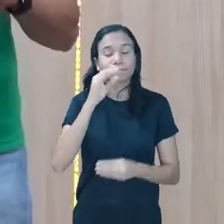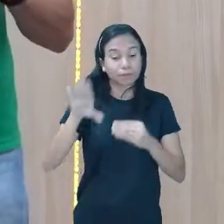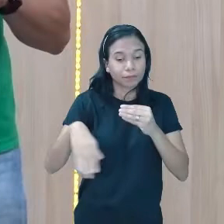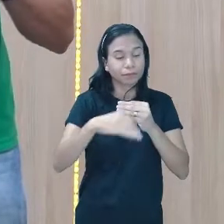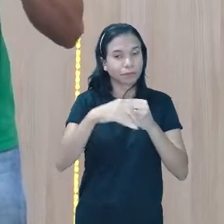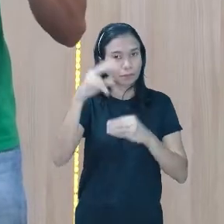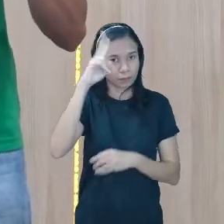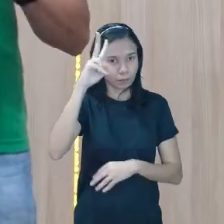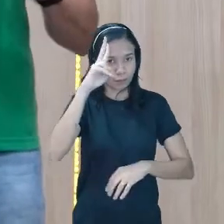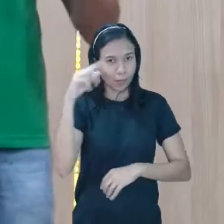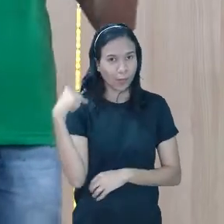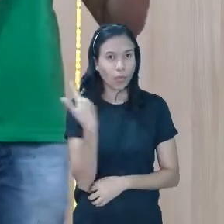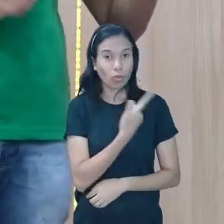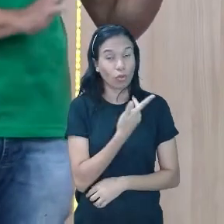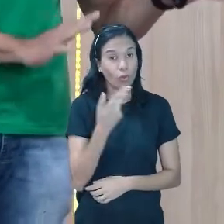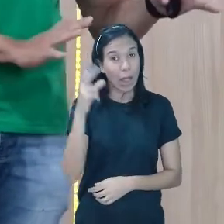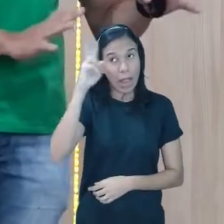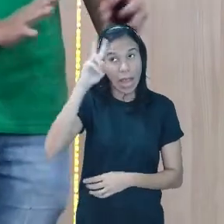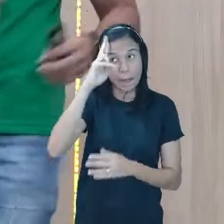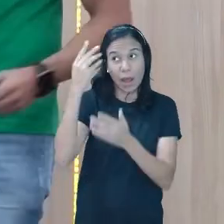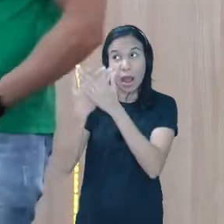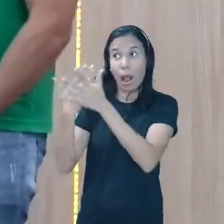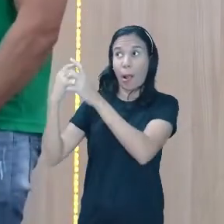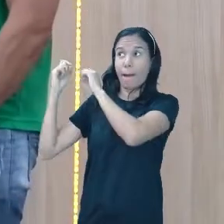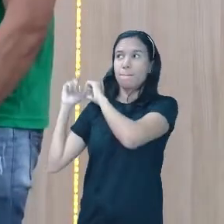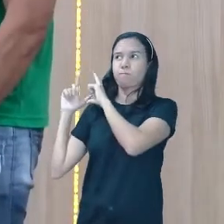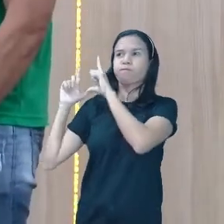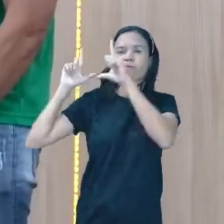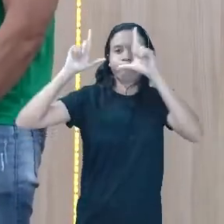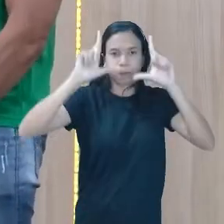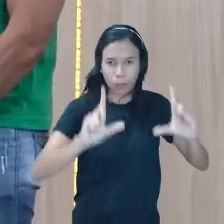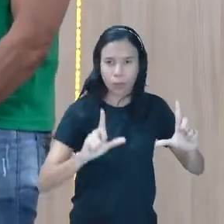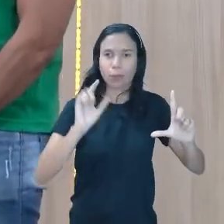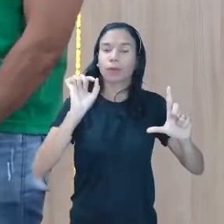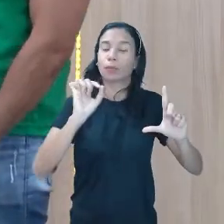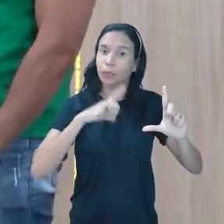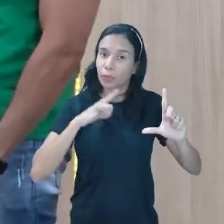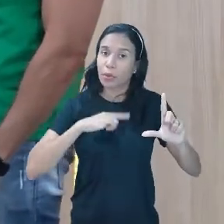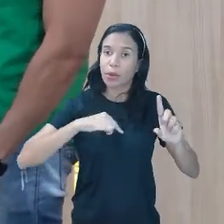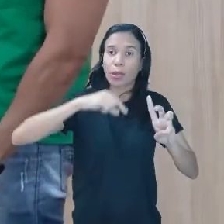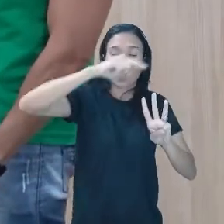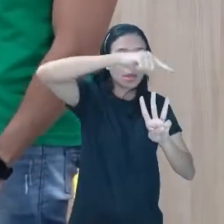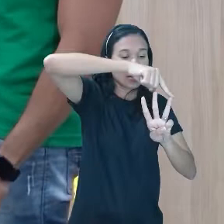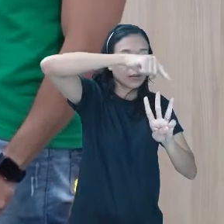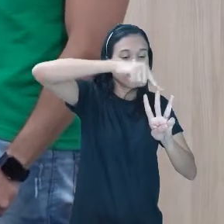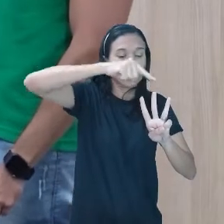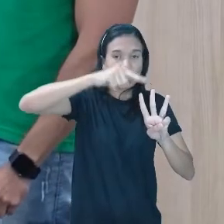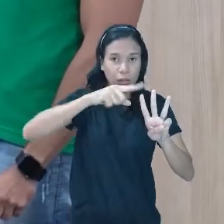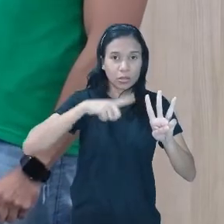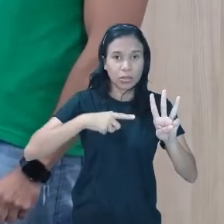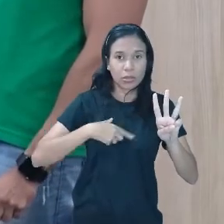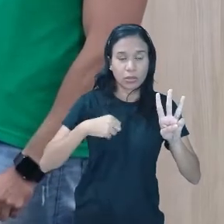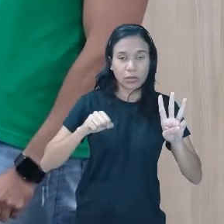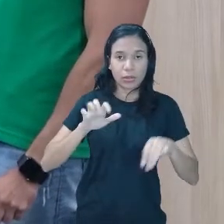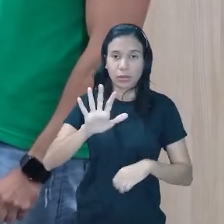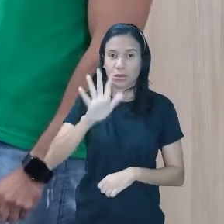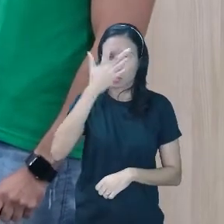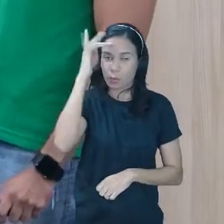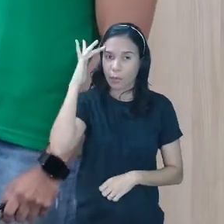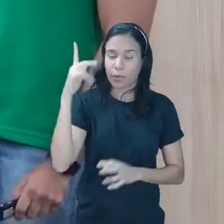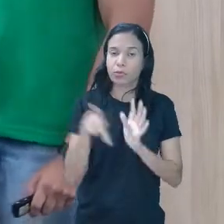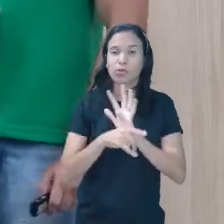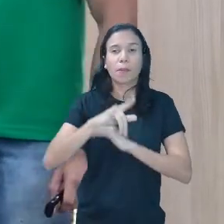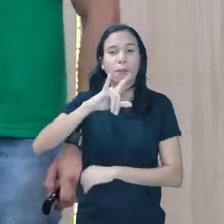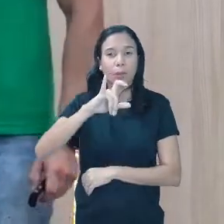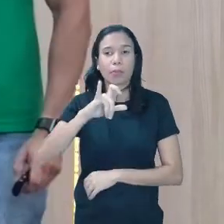tá? Lembre-se que estamos falando da aula passada, tá bom? Então, falei aqui que de 3 a cada 5 usuários do